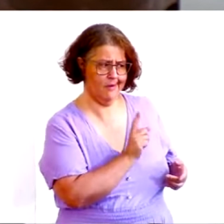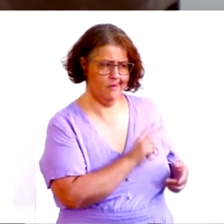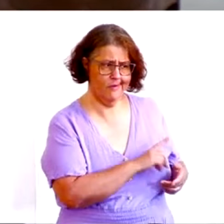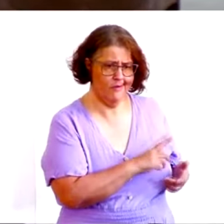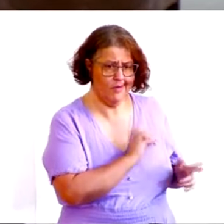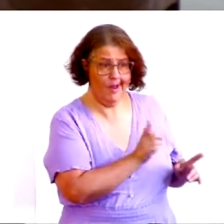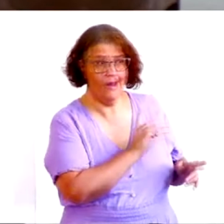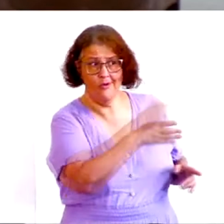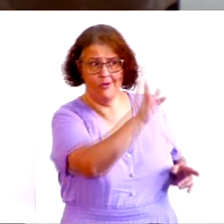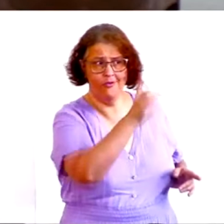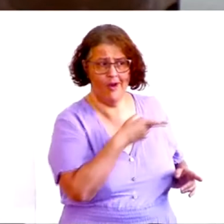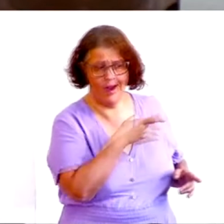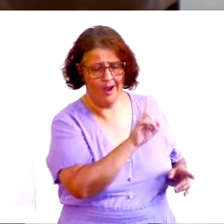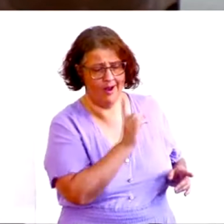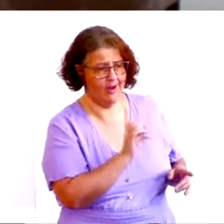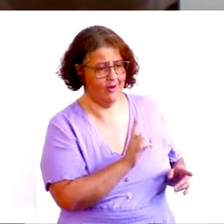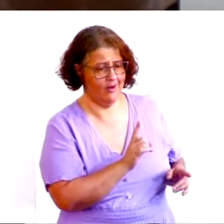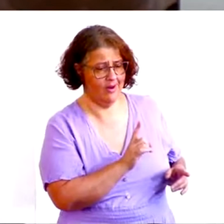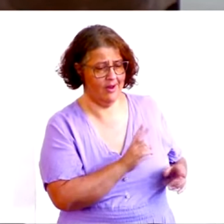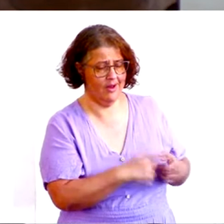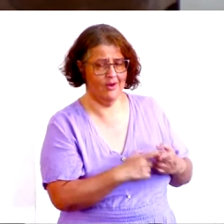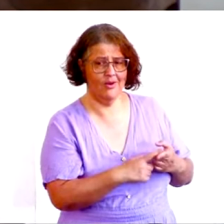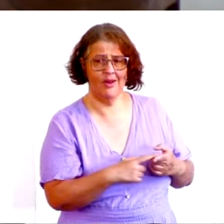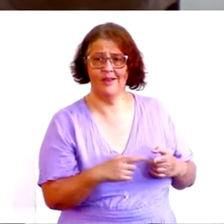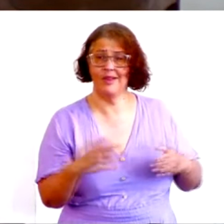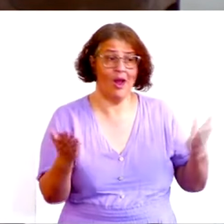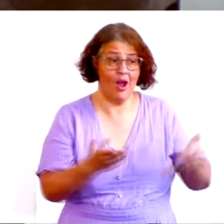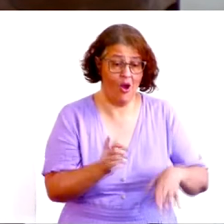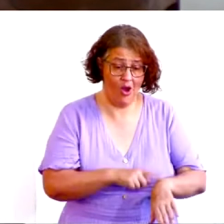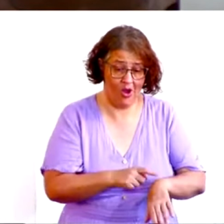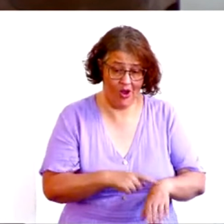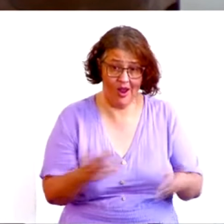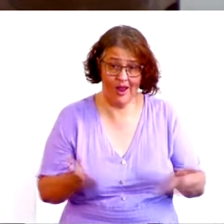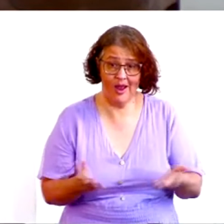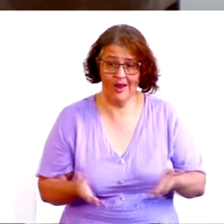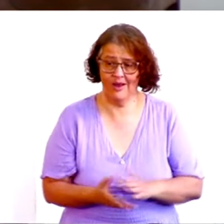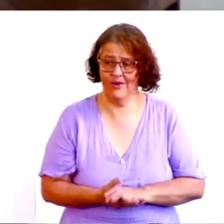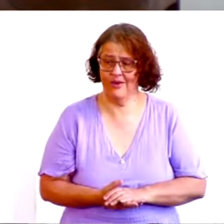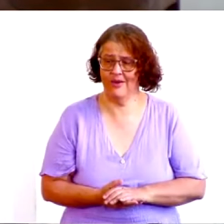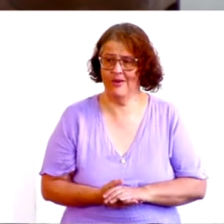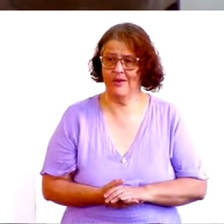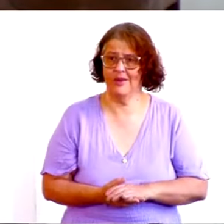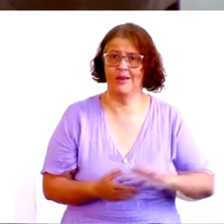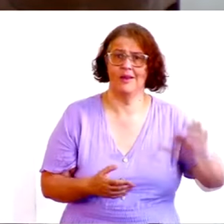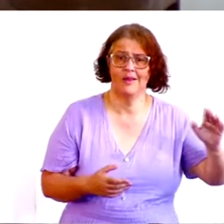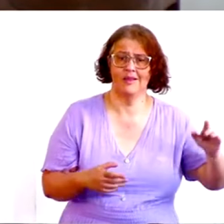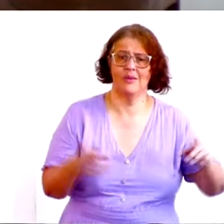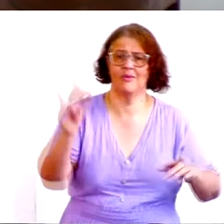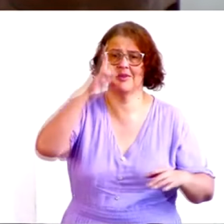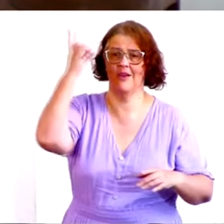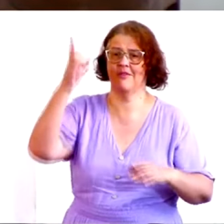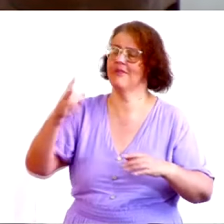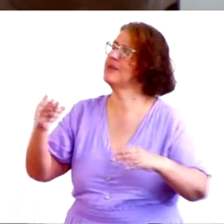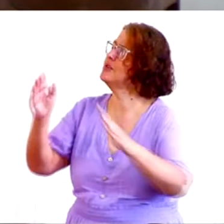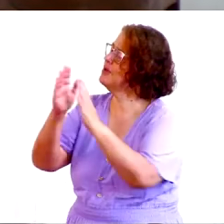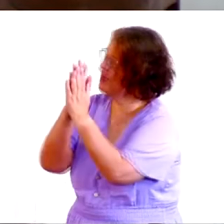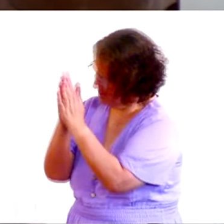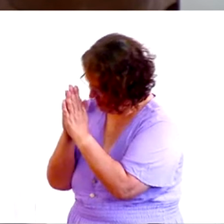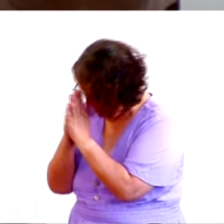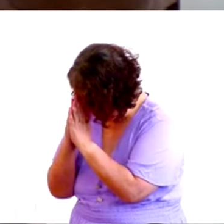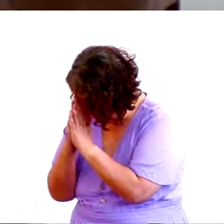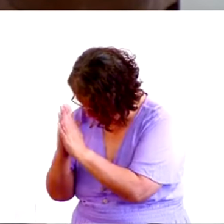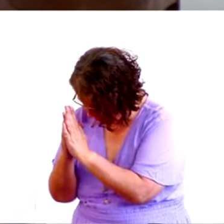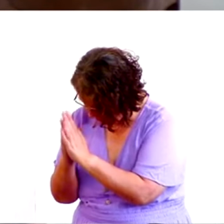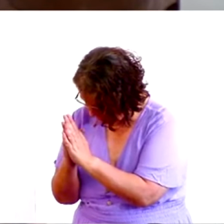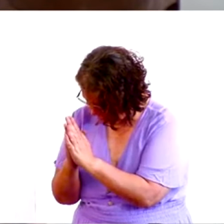perigosos Davi não vai dar agora não é a hora Davi se recolhe em oração e na sua oração ele relata num dos